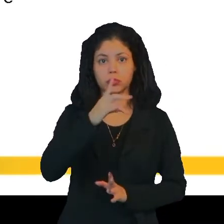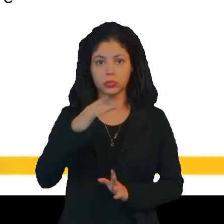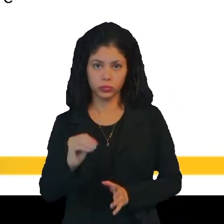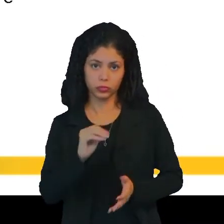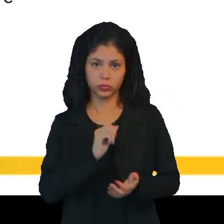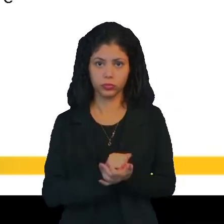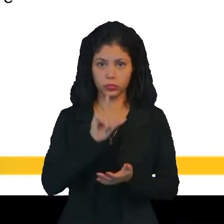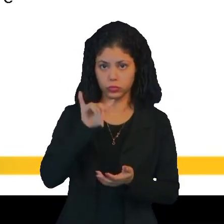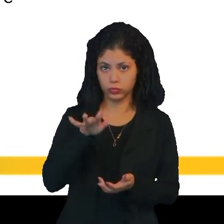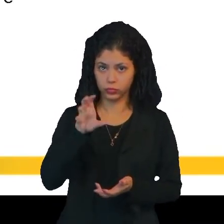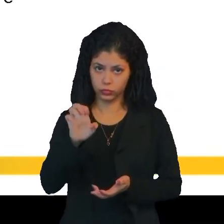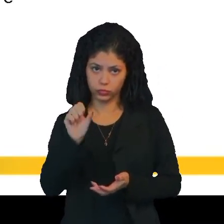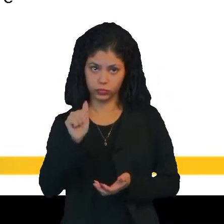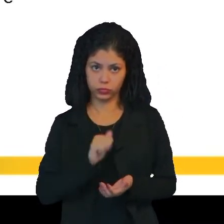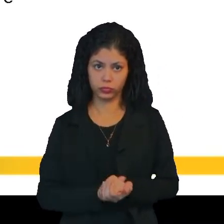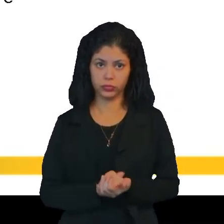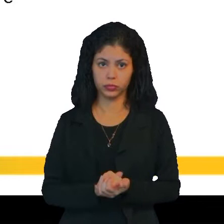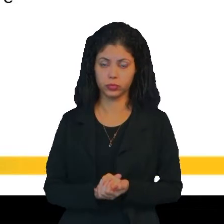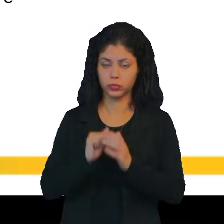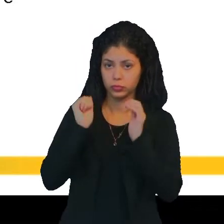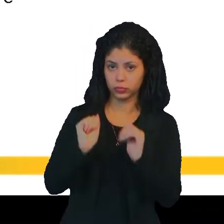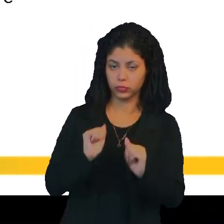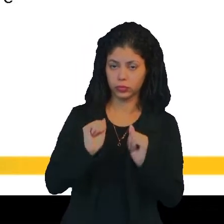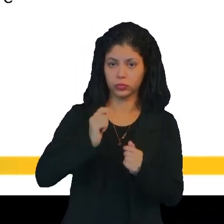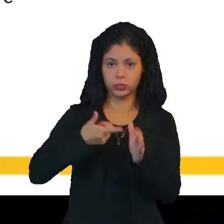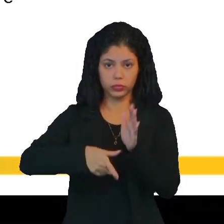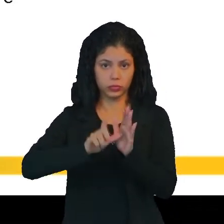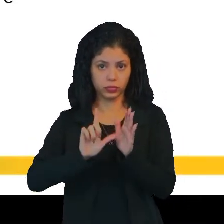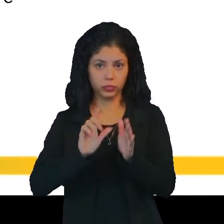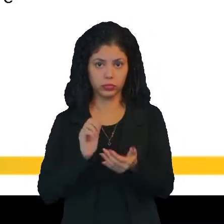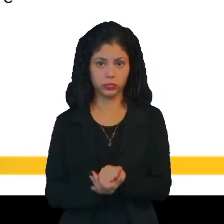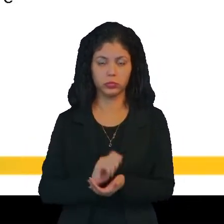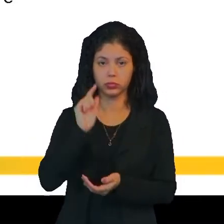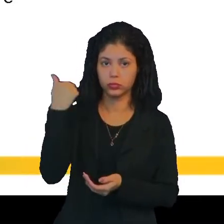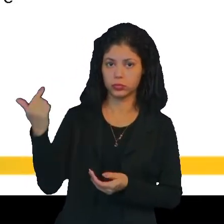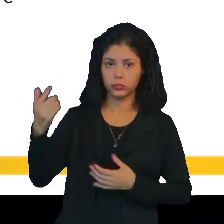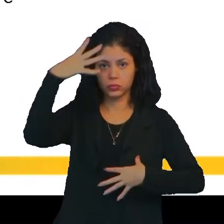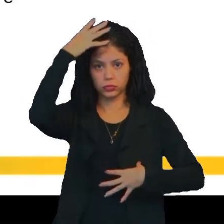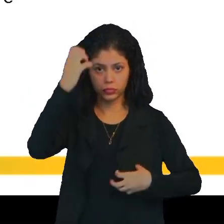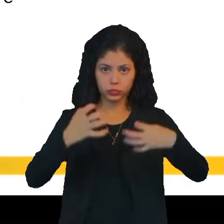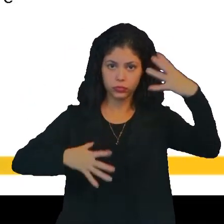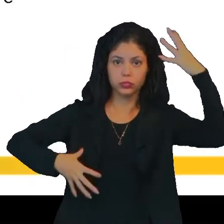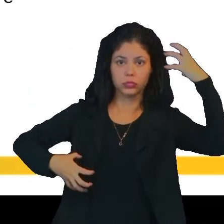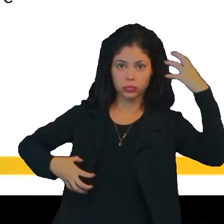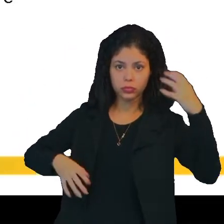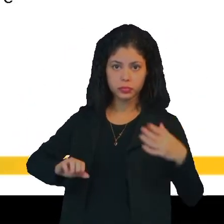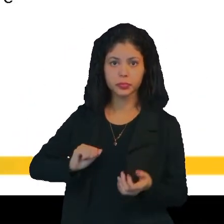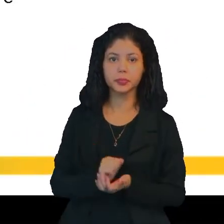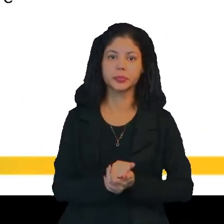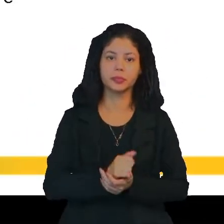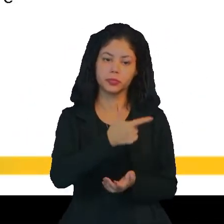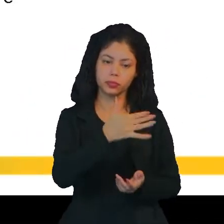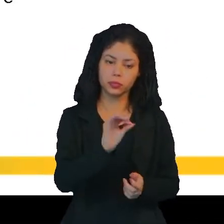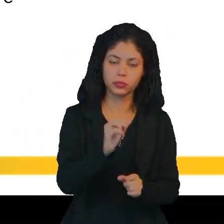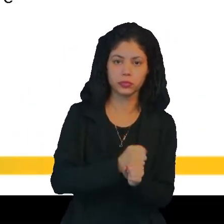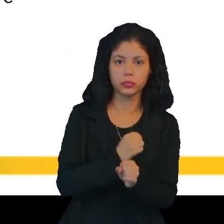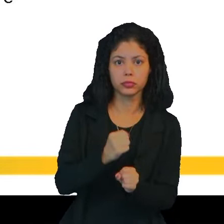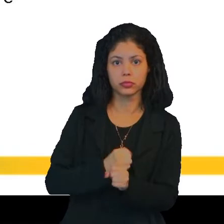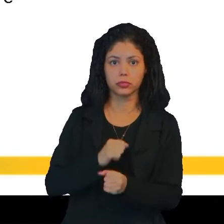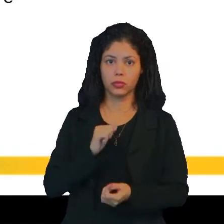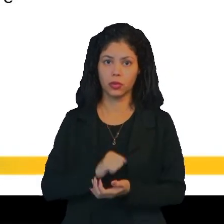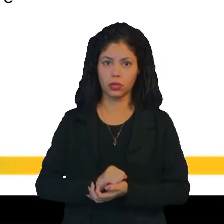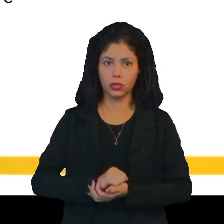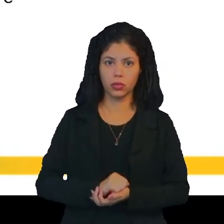tássio e ao lêmure. Há 30 milhões de anos, mais recente, deu origem a outros macacos. Há 20 milhões de anos, o